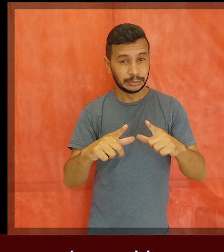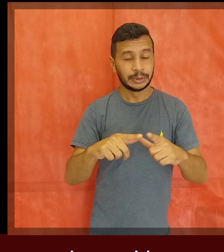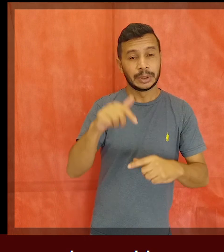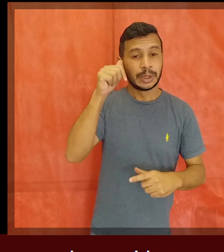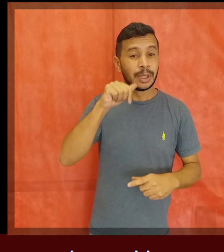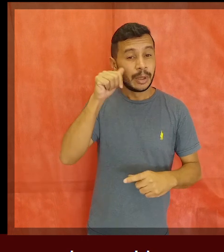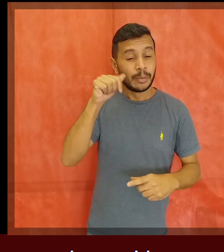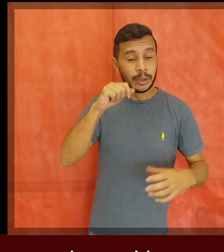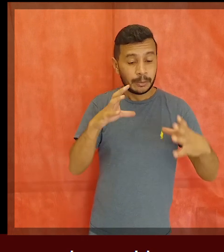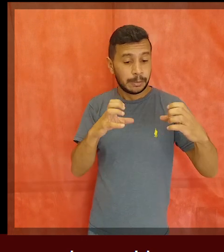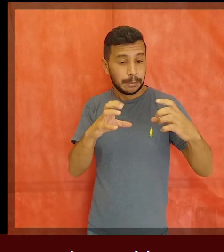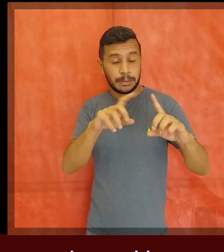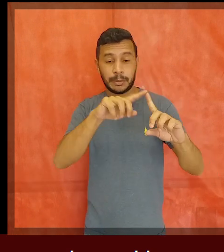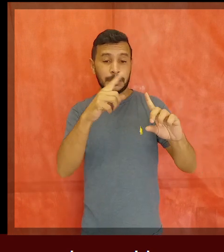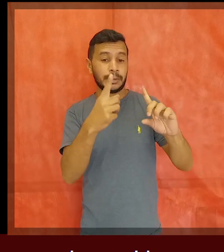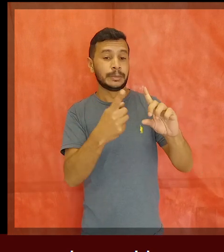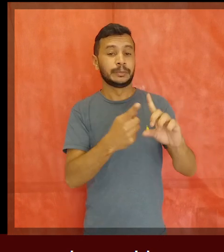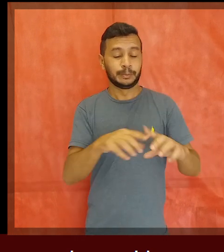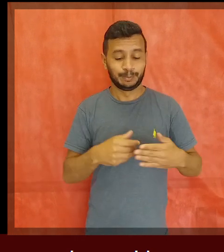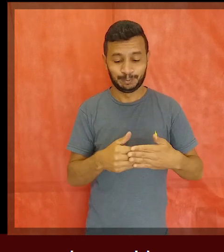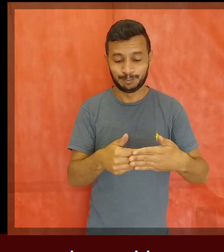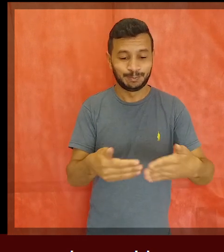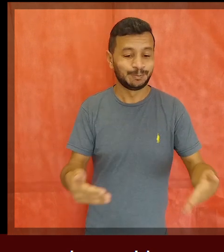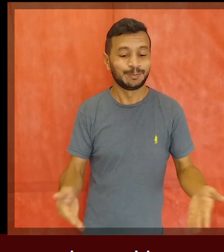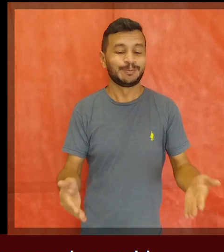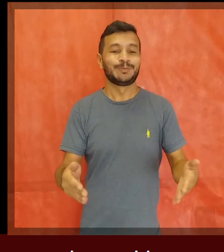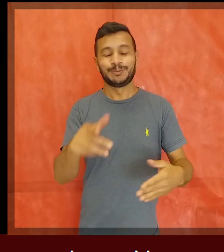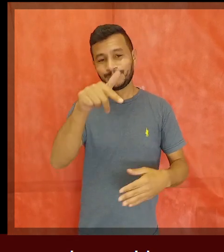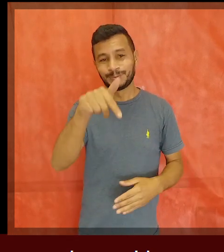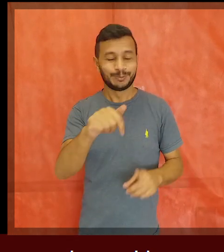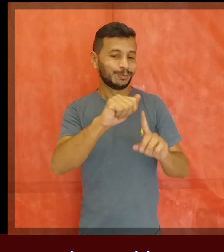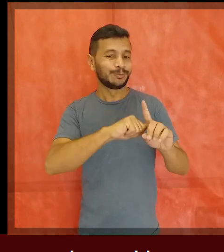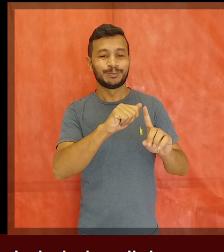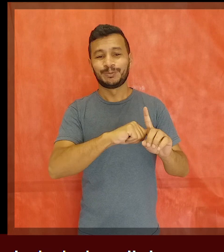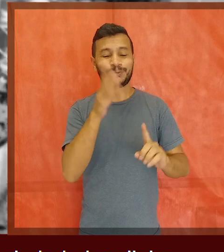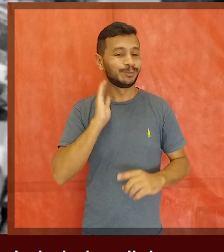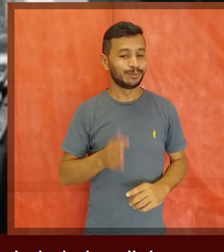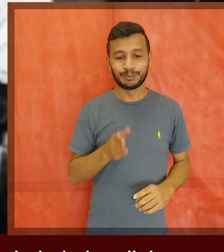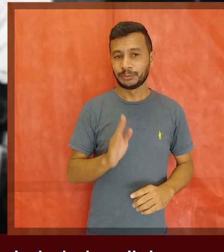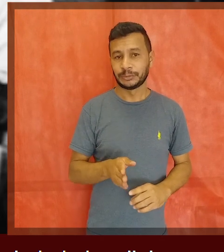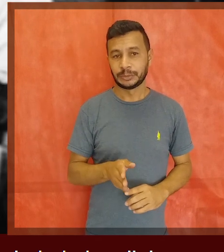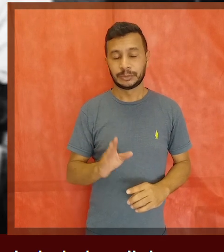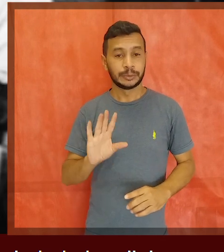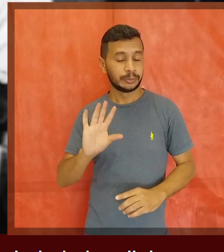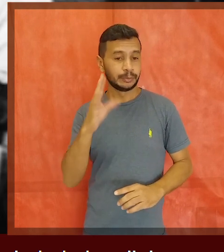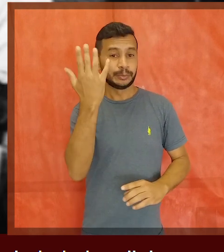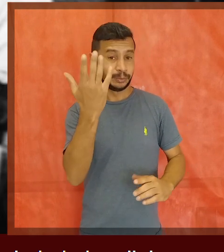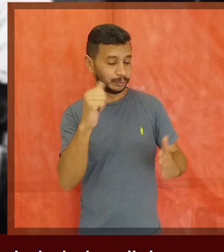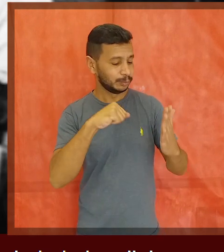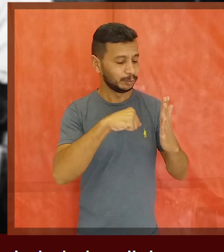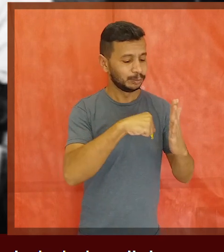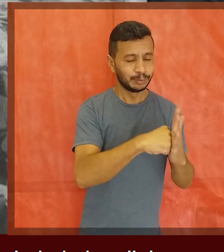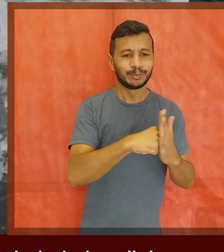Regina perdeu a criança que aguardava com tanto carinho aos 7 meses de gravidez. Acidentes de trabalho